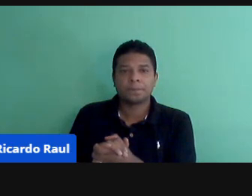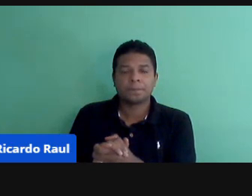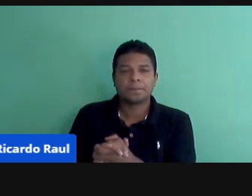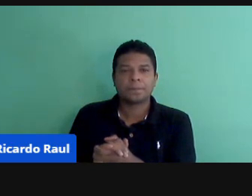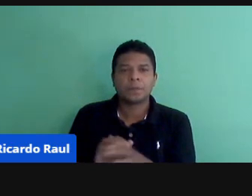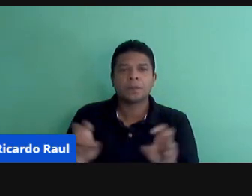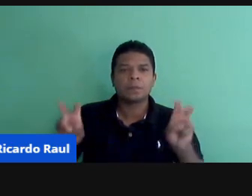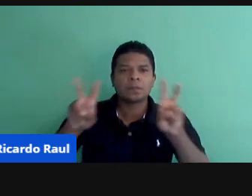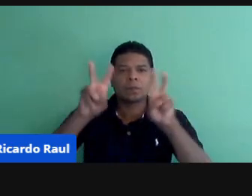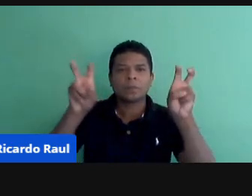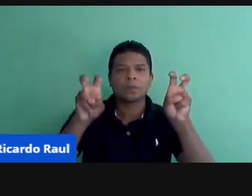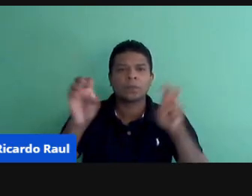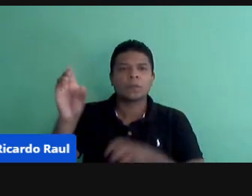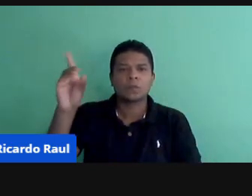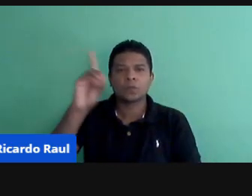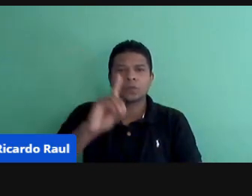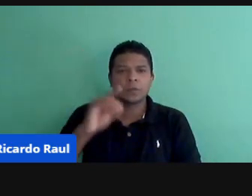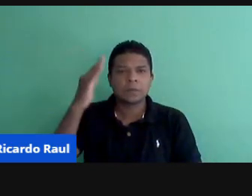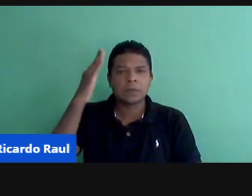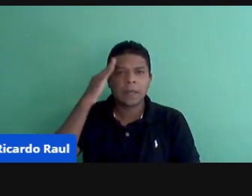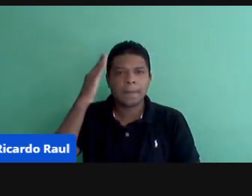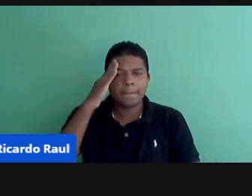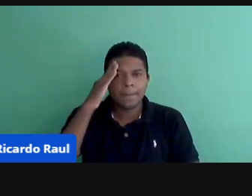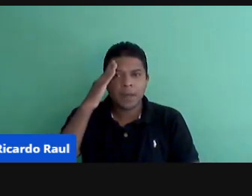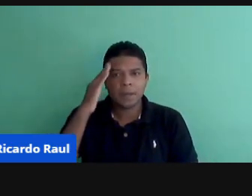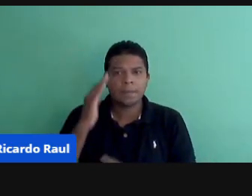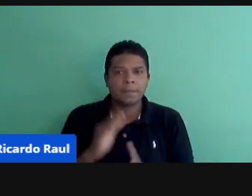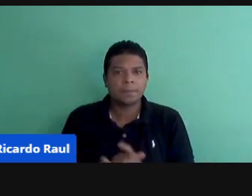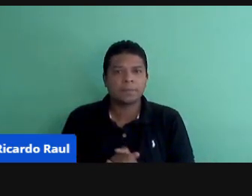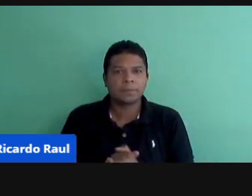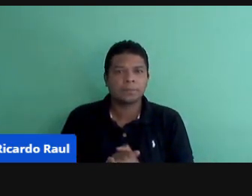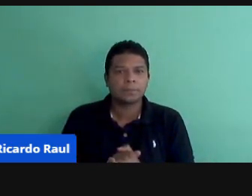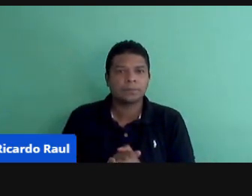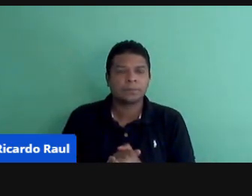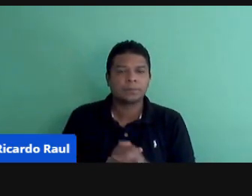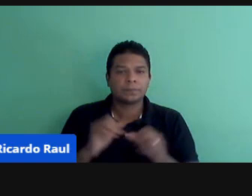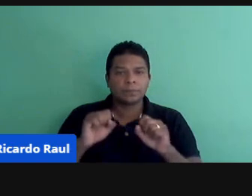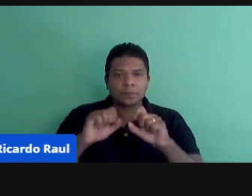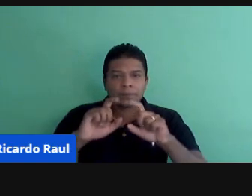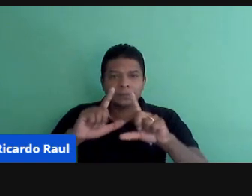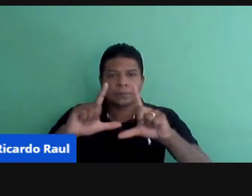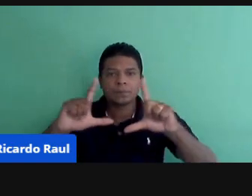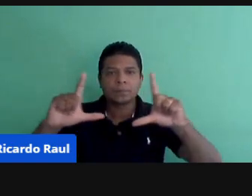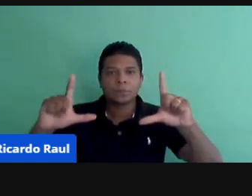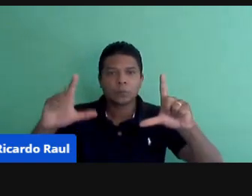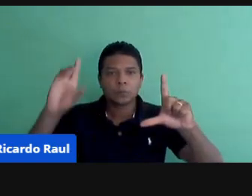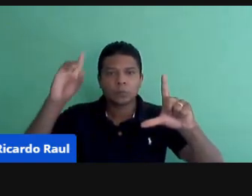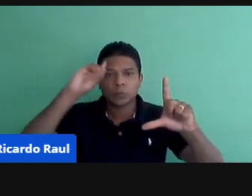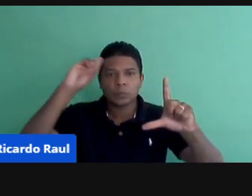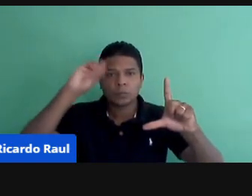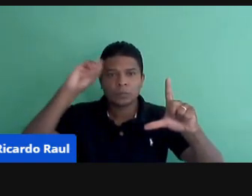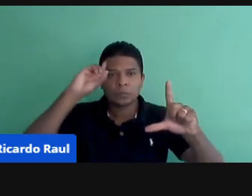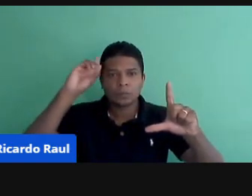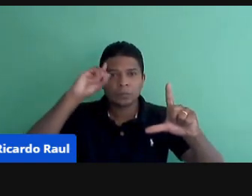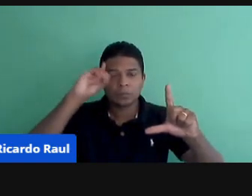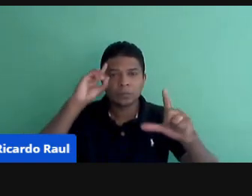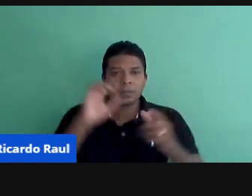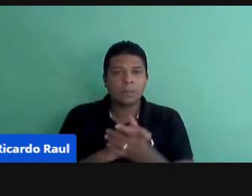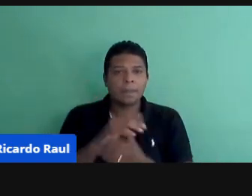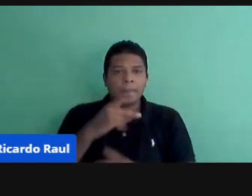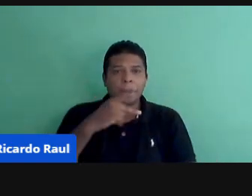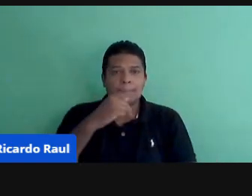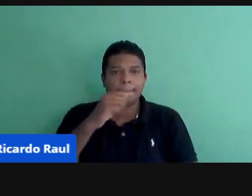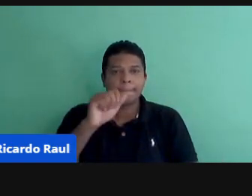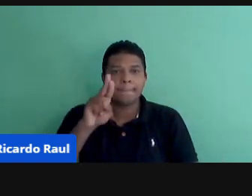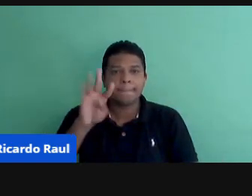tem que fazer. Então, ele coloca pauta do dia e ele aparece ali todos os dias que eu utilizei a palavra pauta do dia. Inclusive,